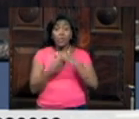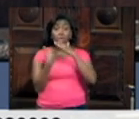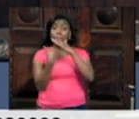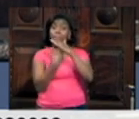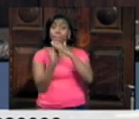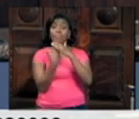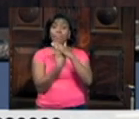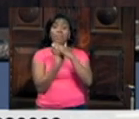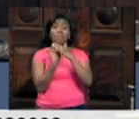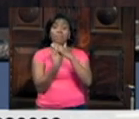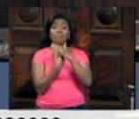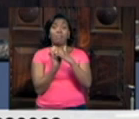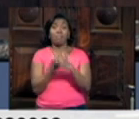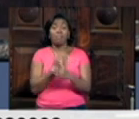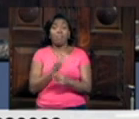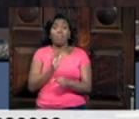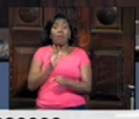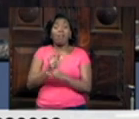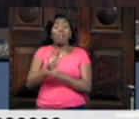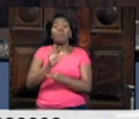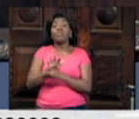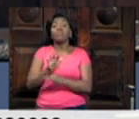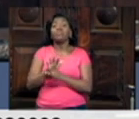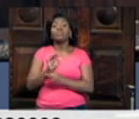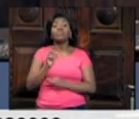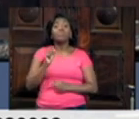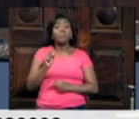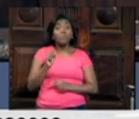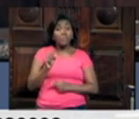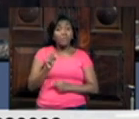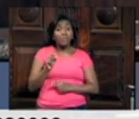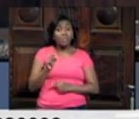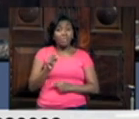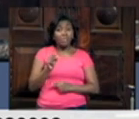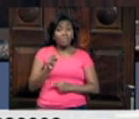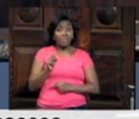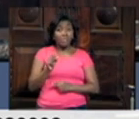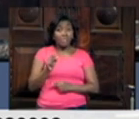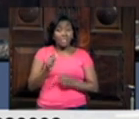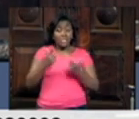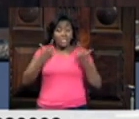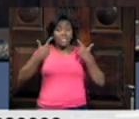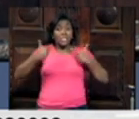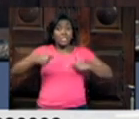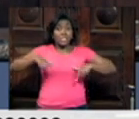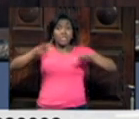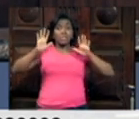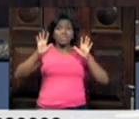de Janeiro beneficiadas exatamente com os benefícios e isenções fiscais.